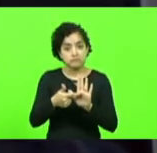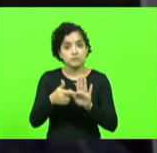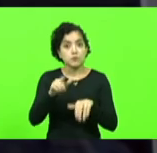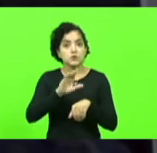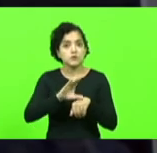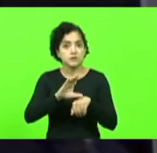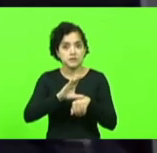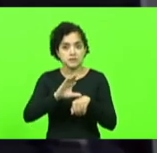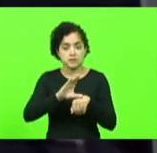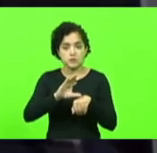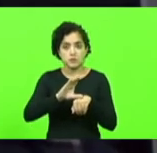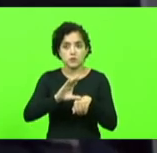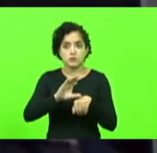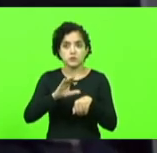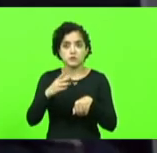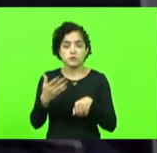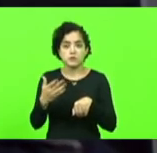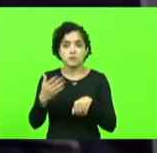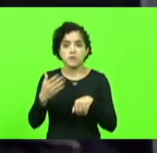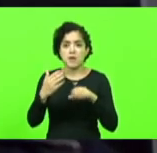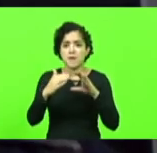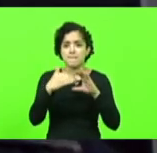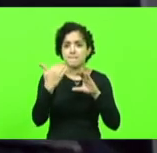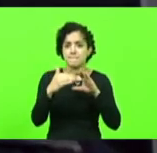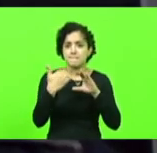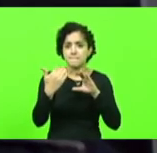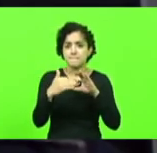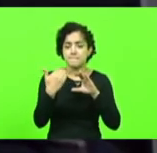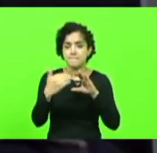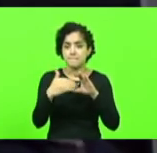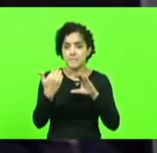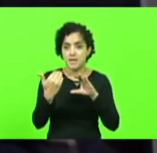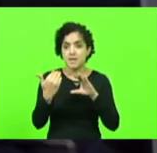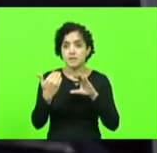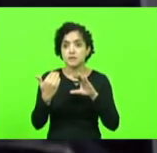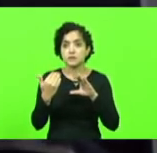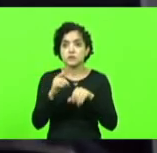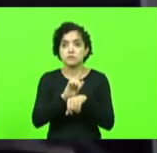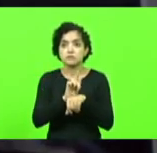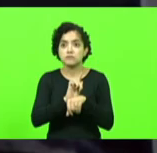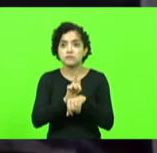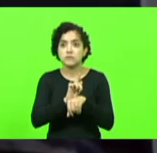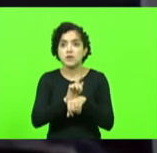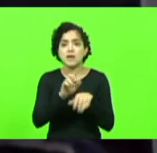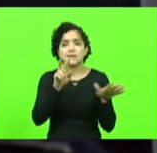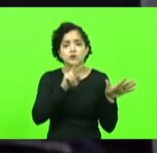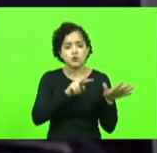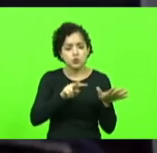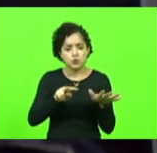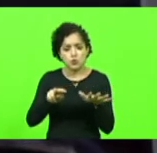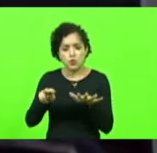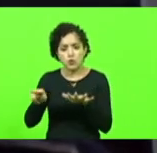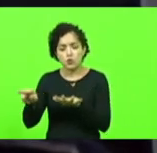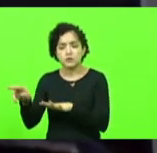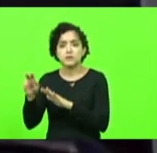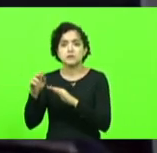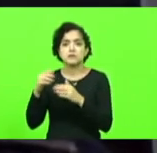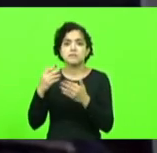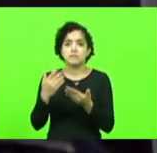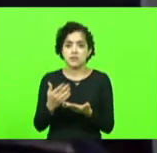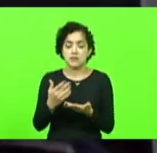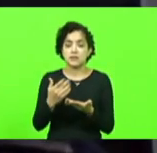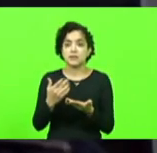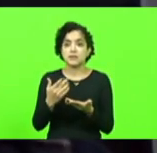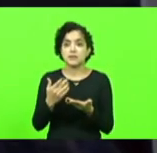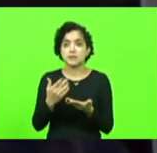assim, minha caixa de e-mails, né, enquanto gestão do curso, toda semana, brincando, não sei se a dona Indiara tem a mesma, a doutora Indiara